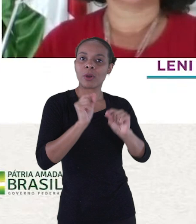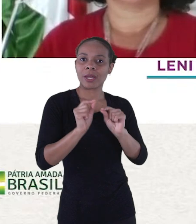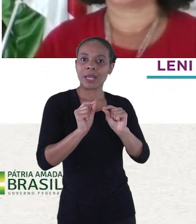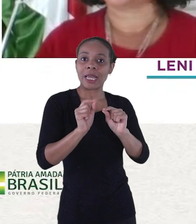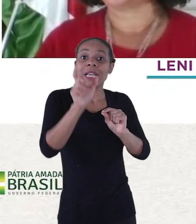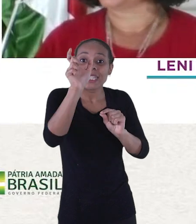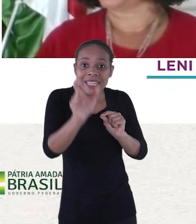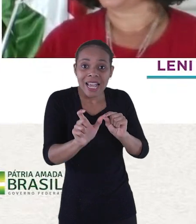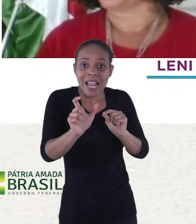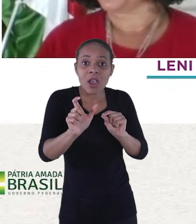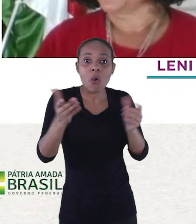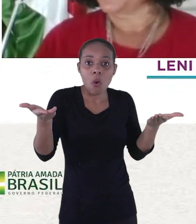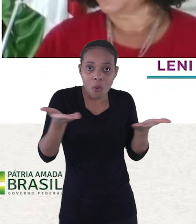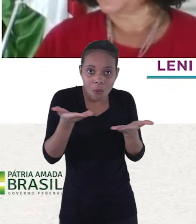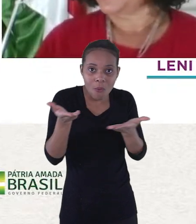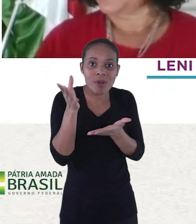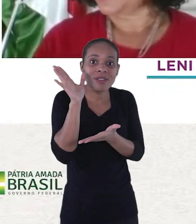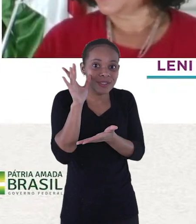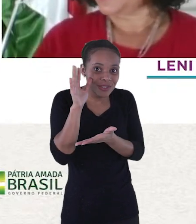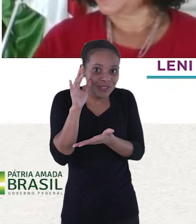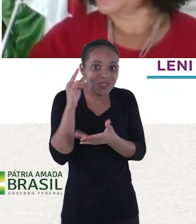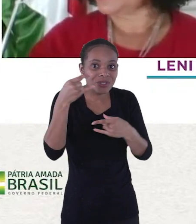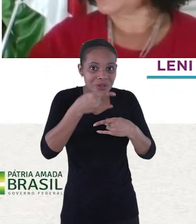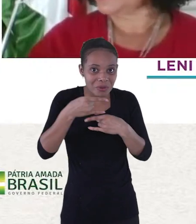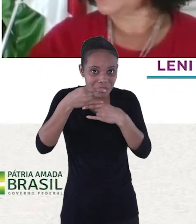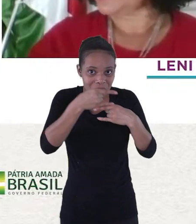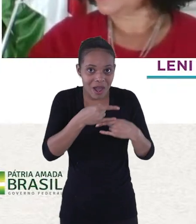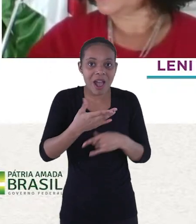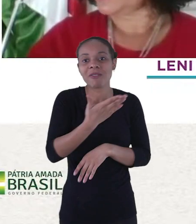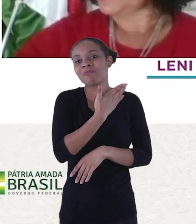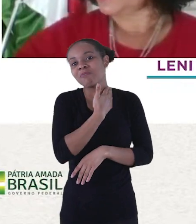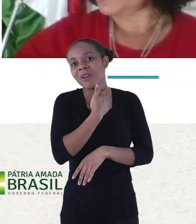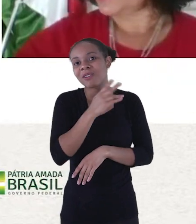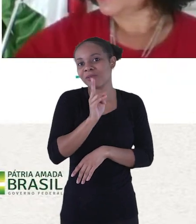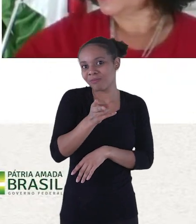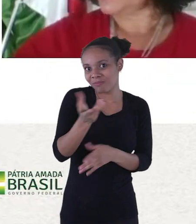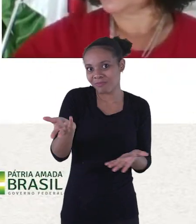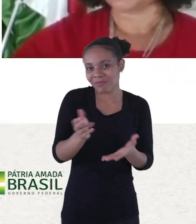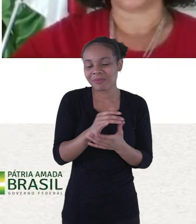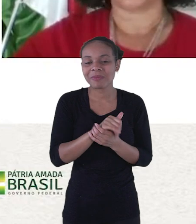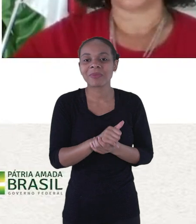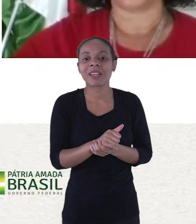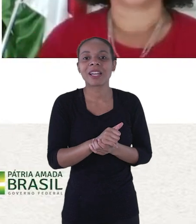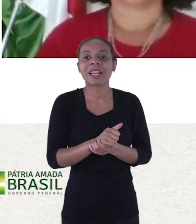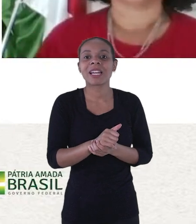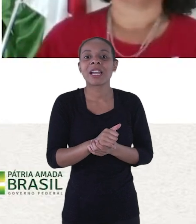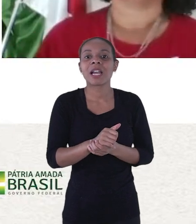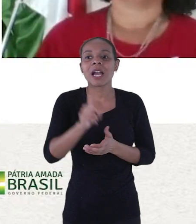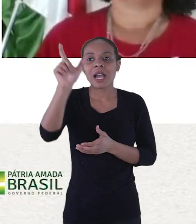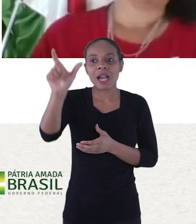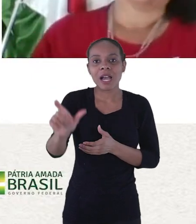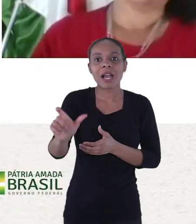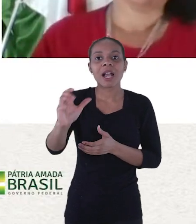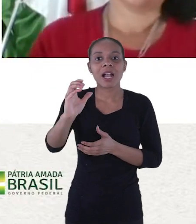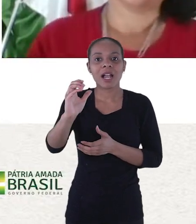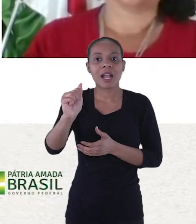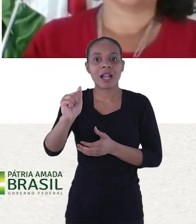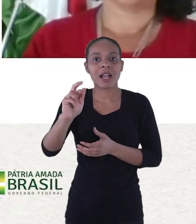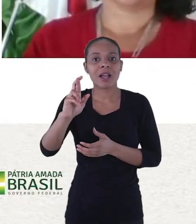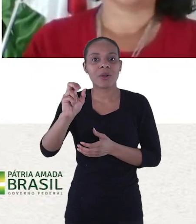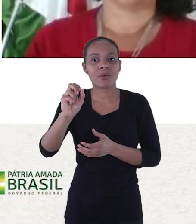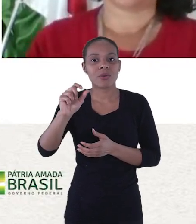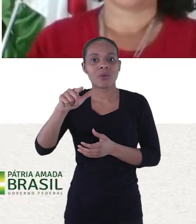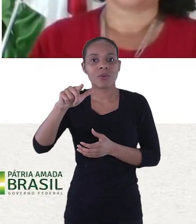quem está assistindo aí nosso bate-papo, né, que é Carolina Sempre, é